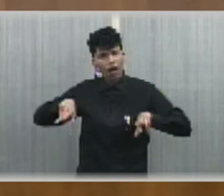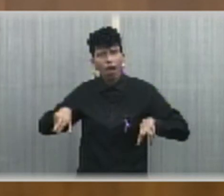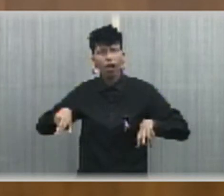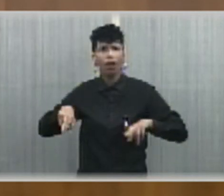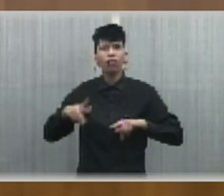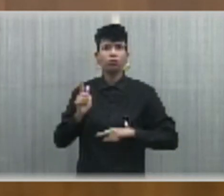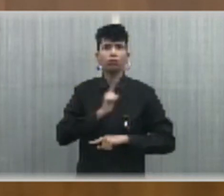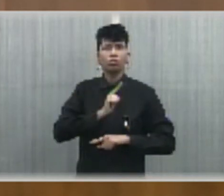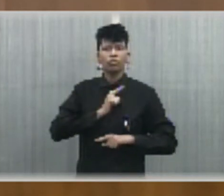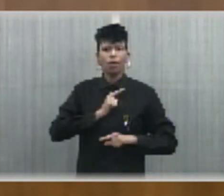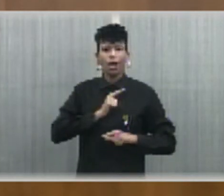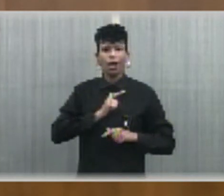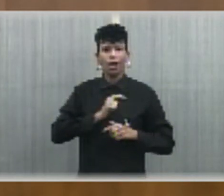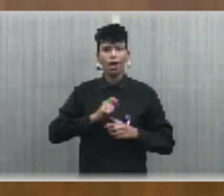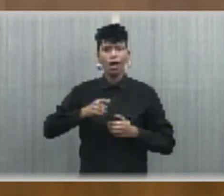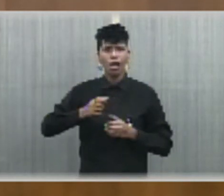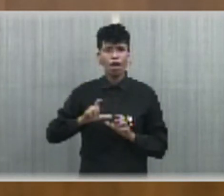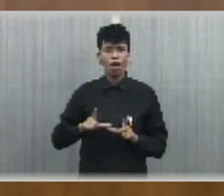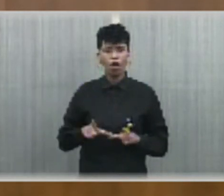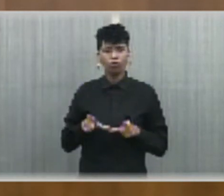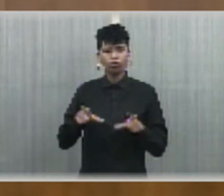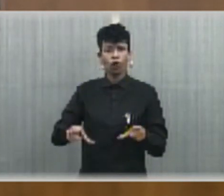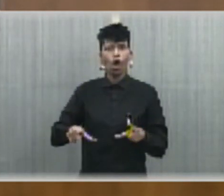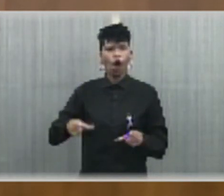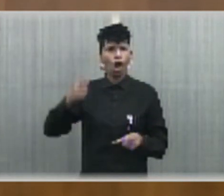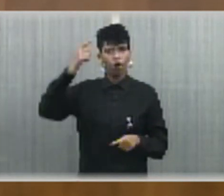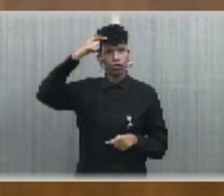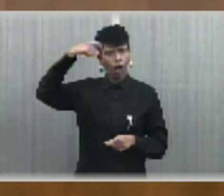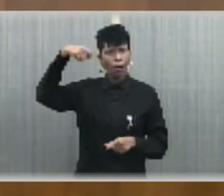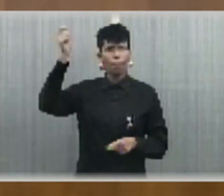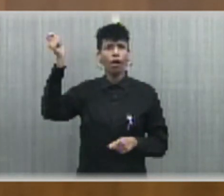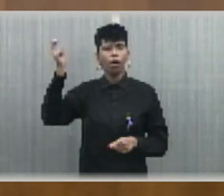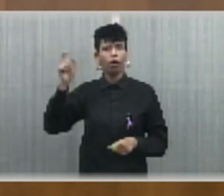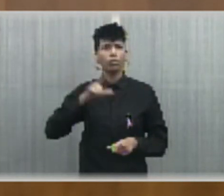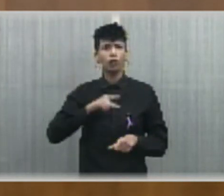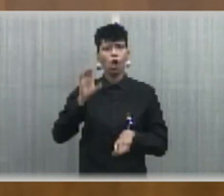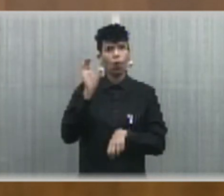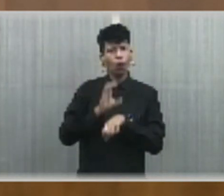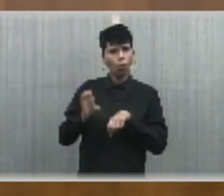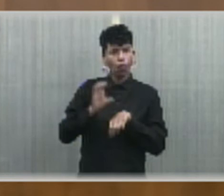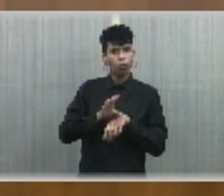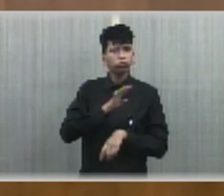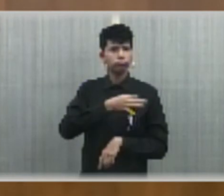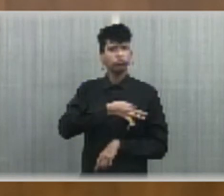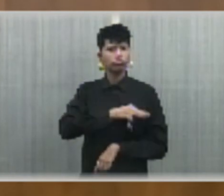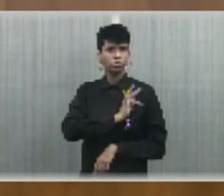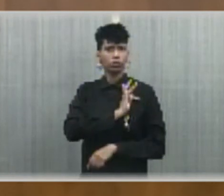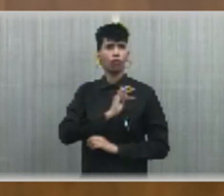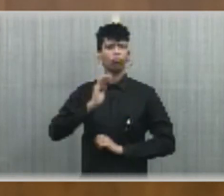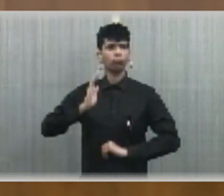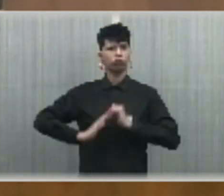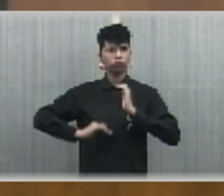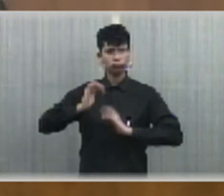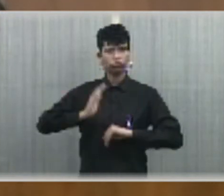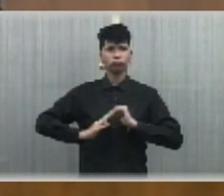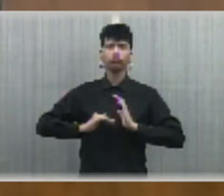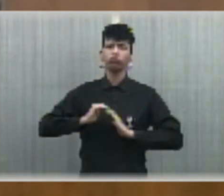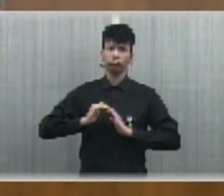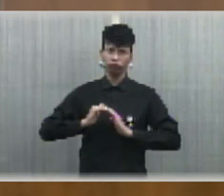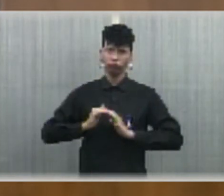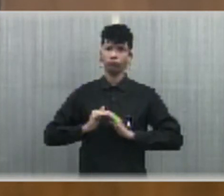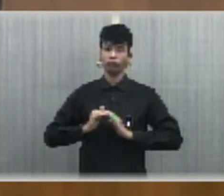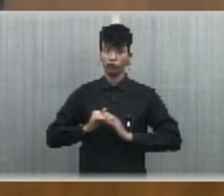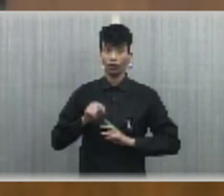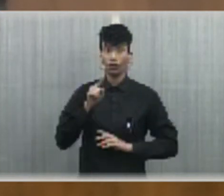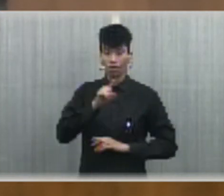um diploma de nível superior, ter um curso técnico profissionalizante, certamente